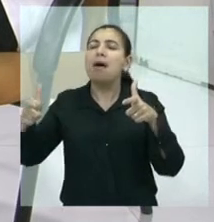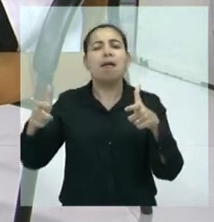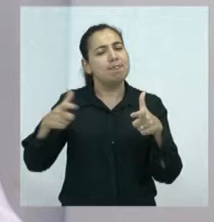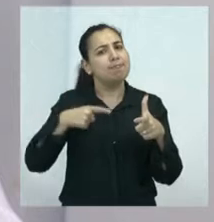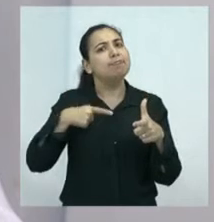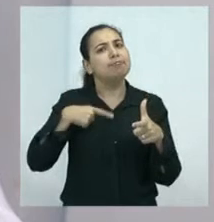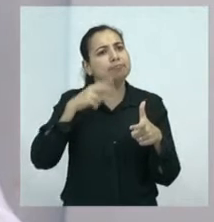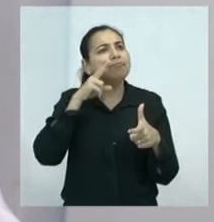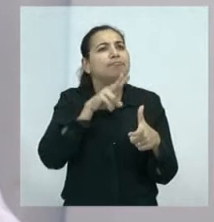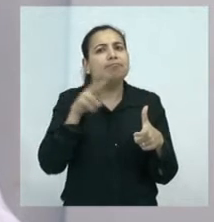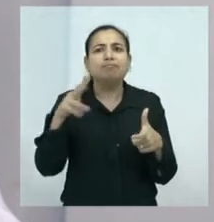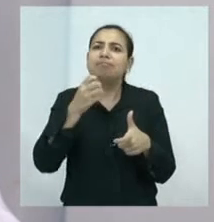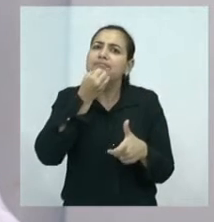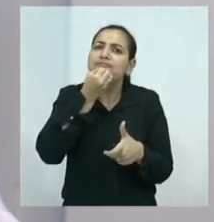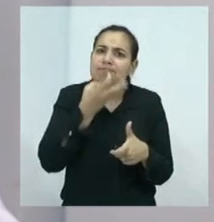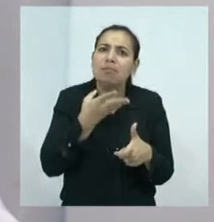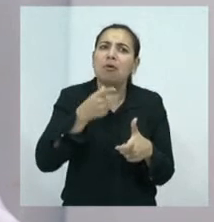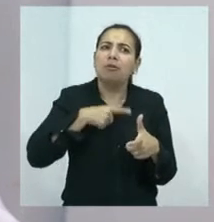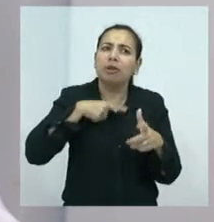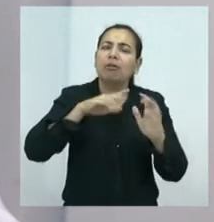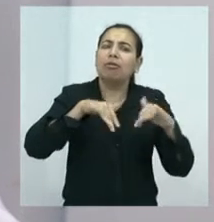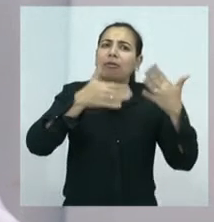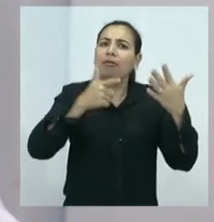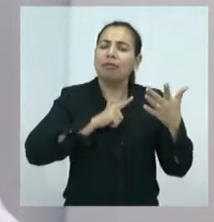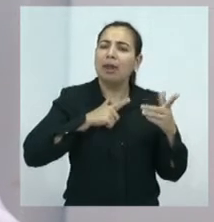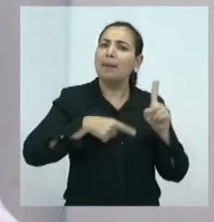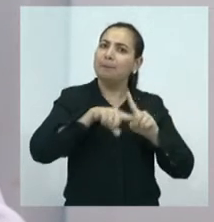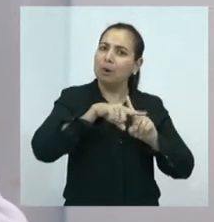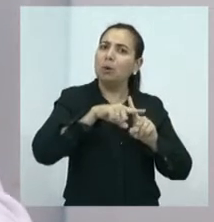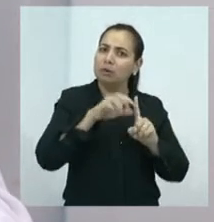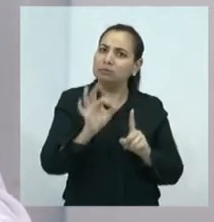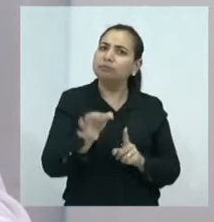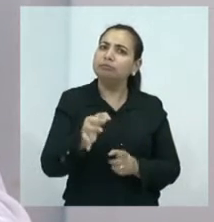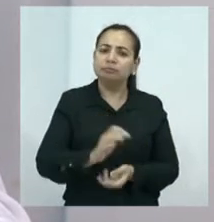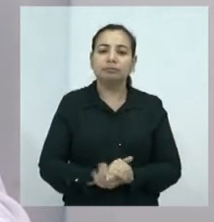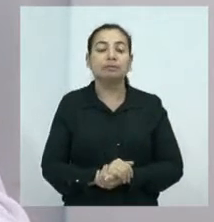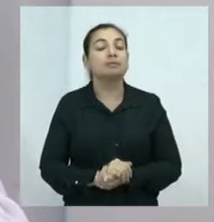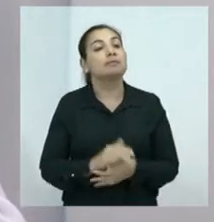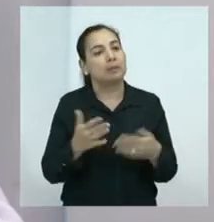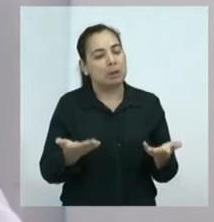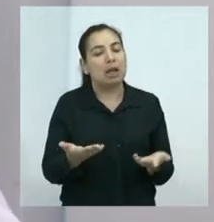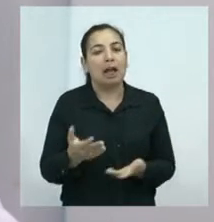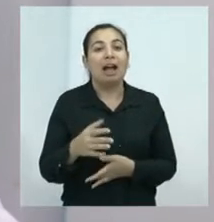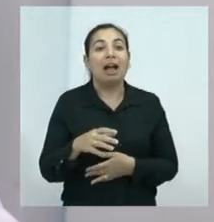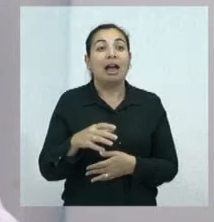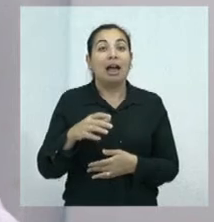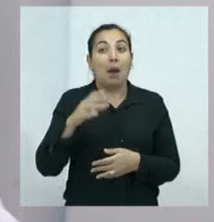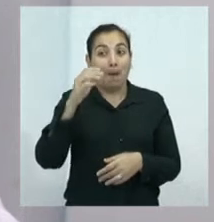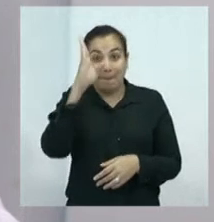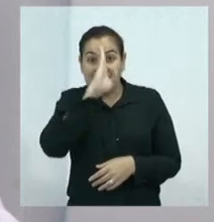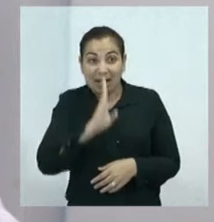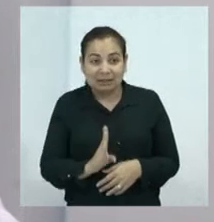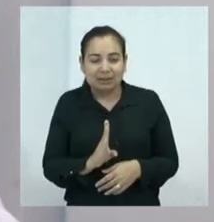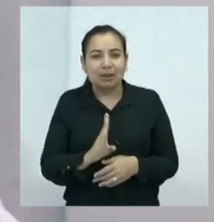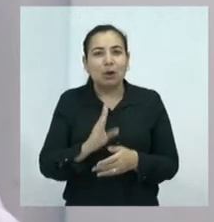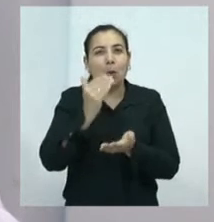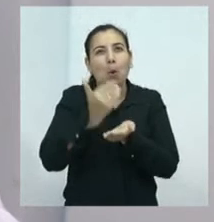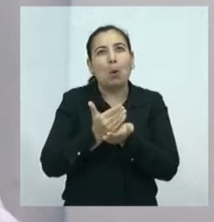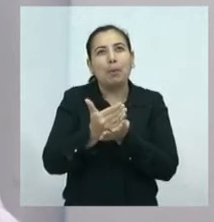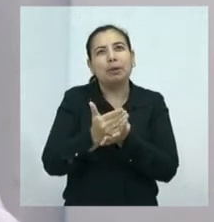bem, Paulo. Eu acho que sim. O Brasil, depois da sua redemocratização, a partir de